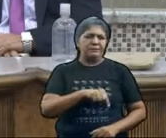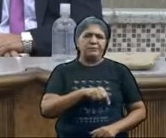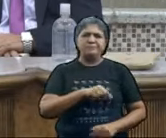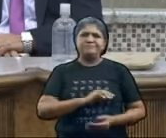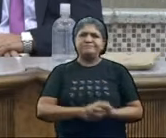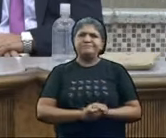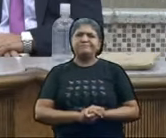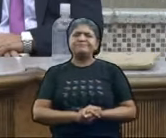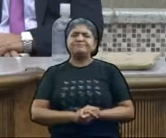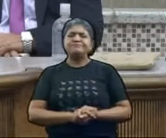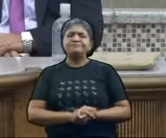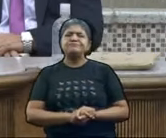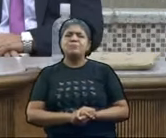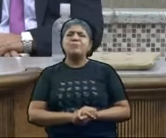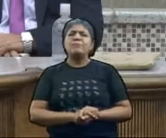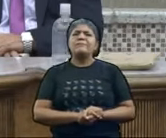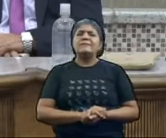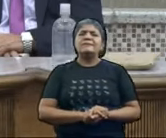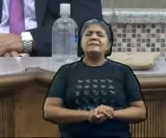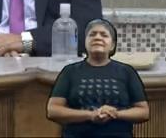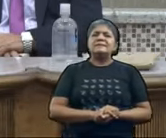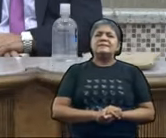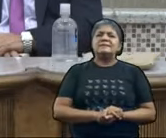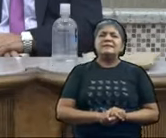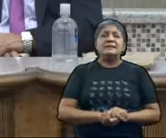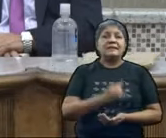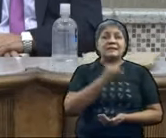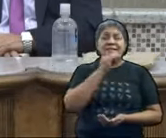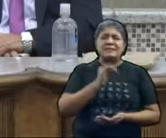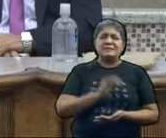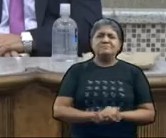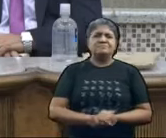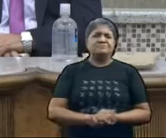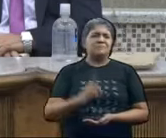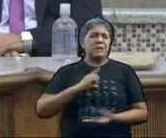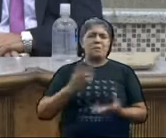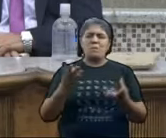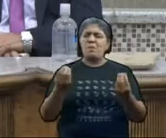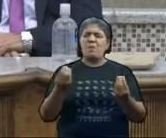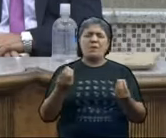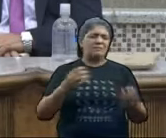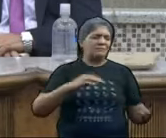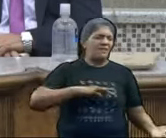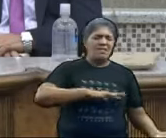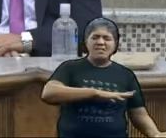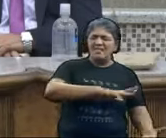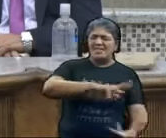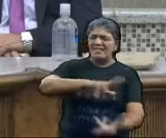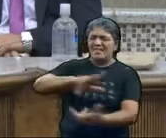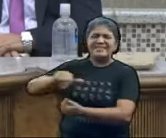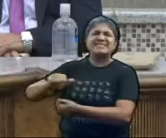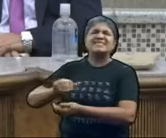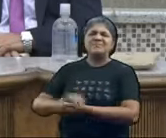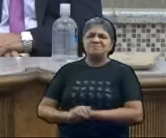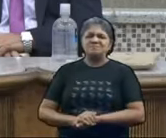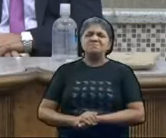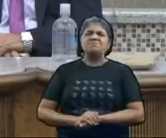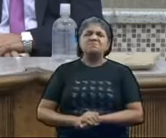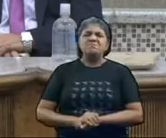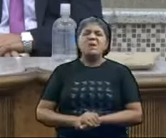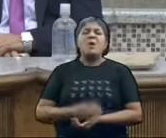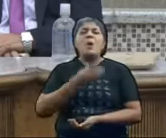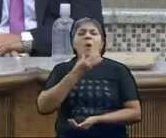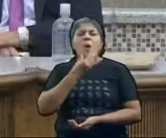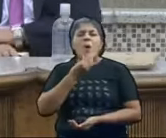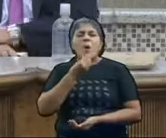o opróbrio de muitas nações, ou de todas as nações, tem escravizado o homem, tem